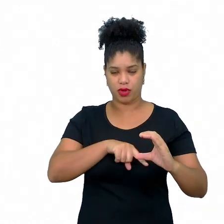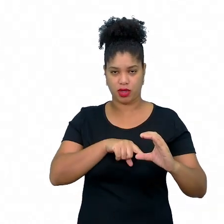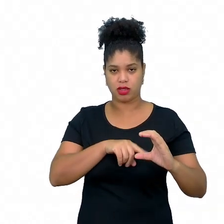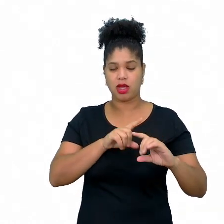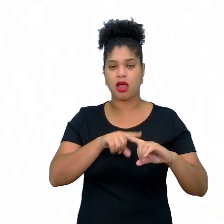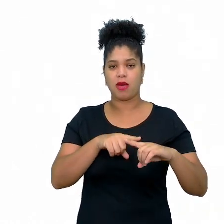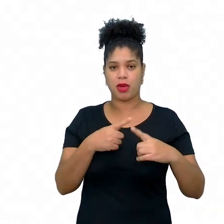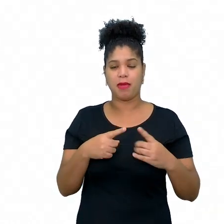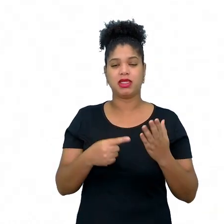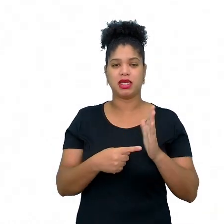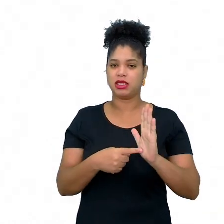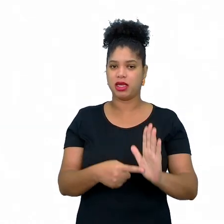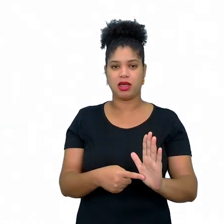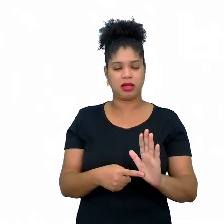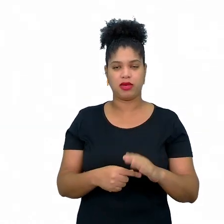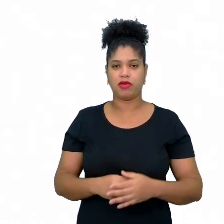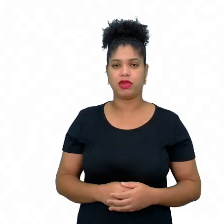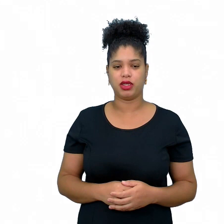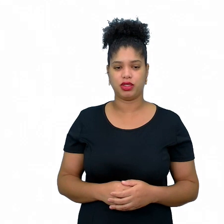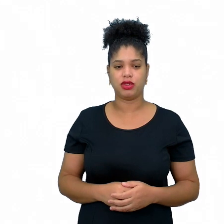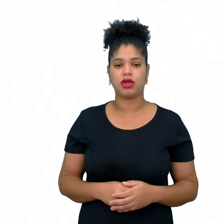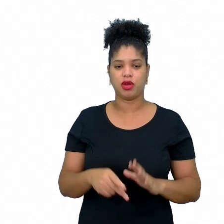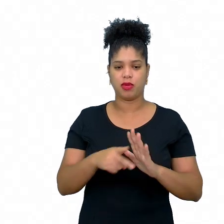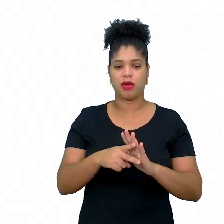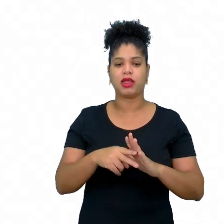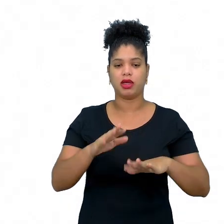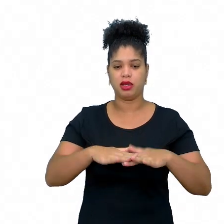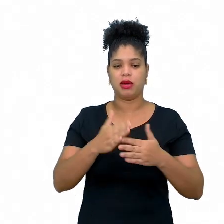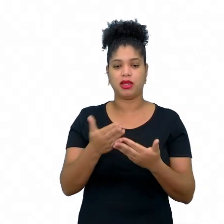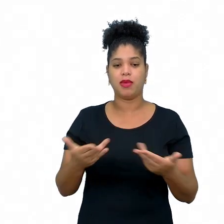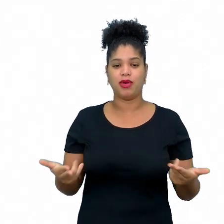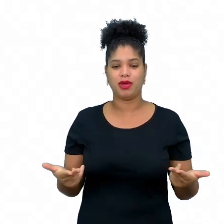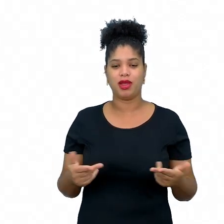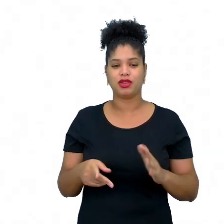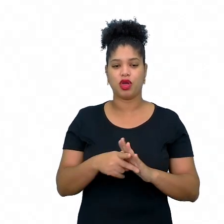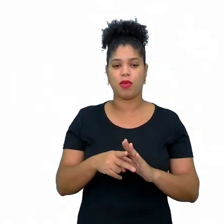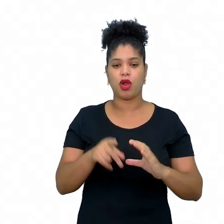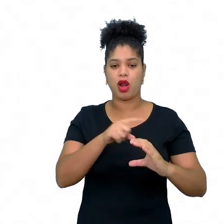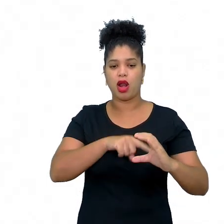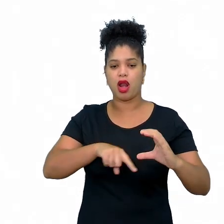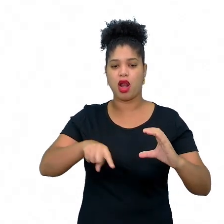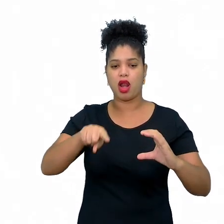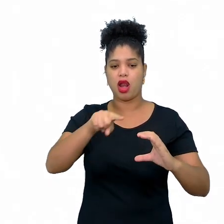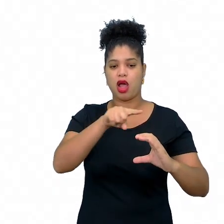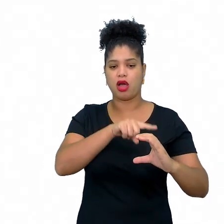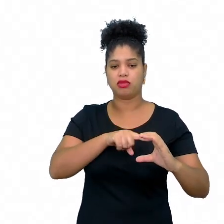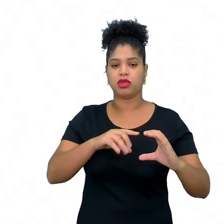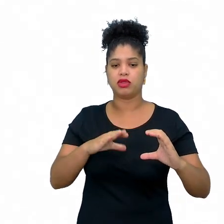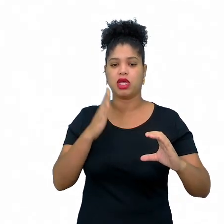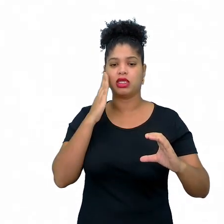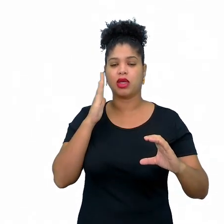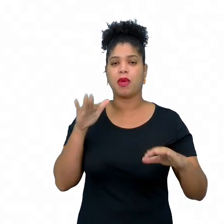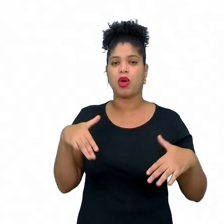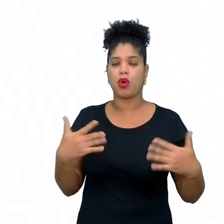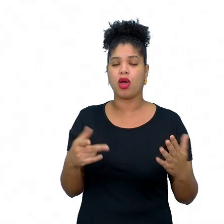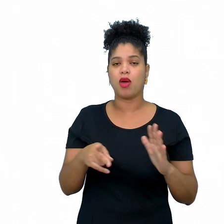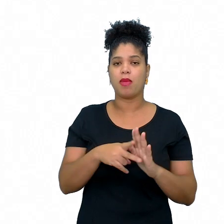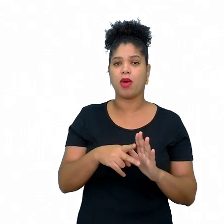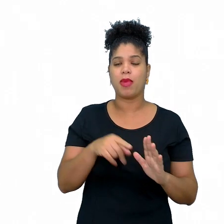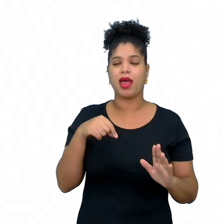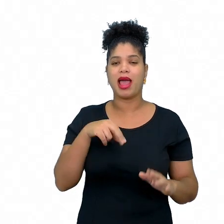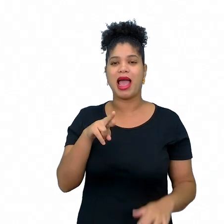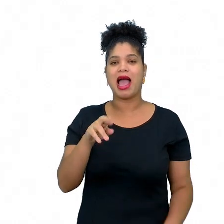seja apresentado pelo professor, dentro da sua sala, meça o comprimento e o diâmetro e determine a razão entre o